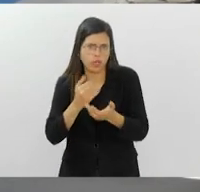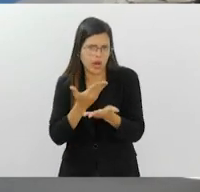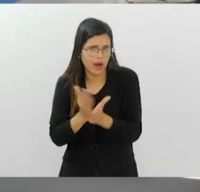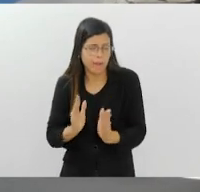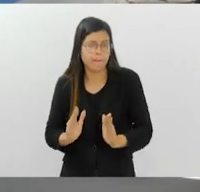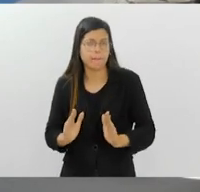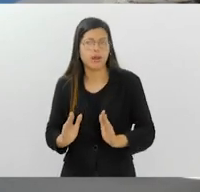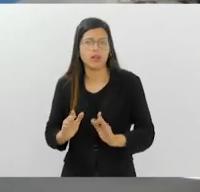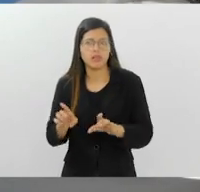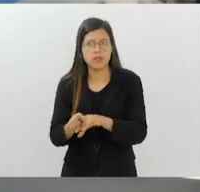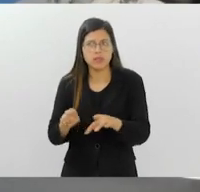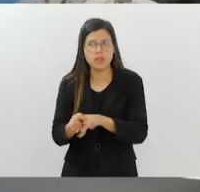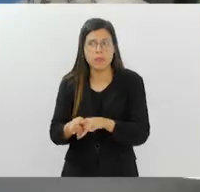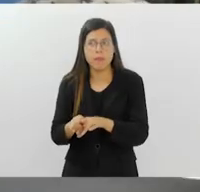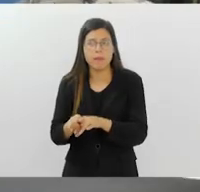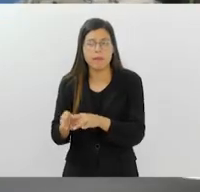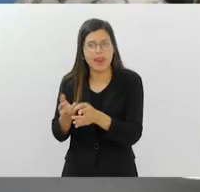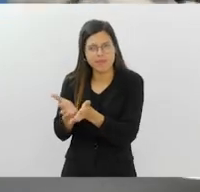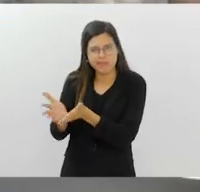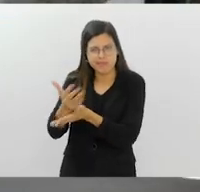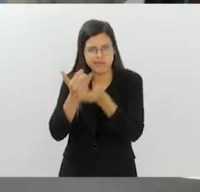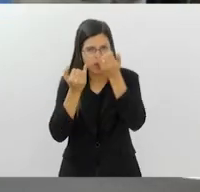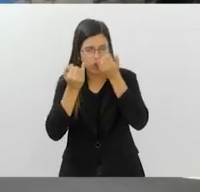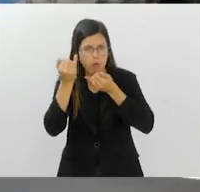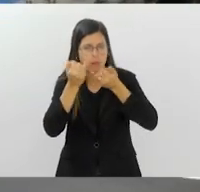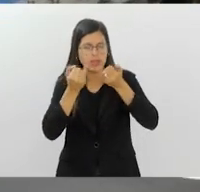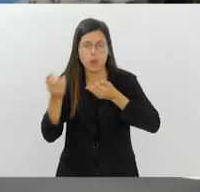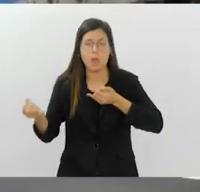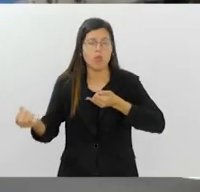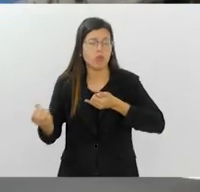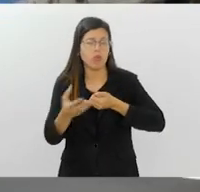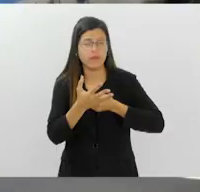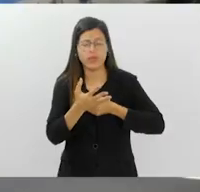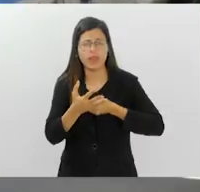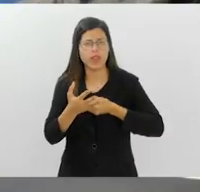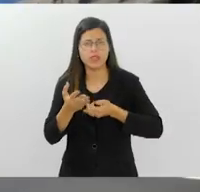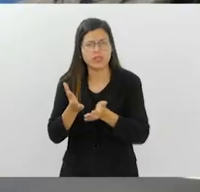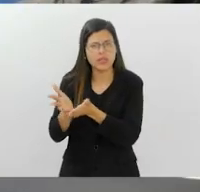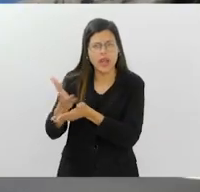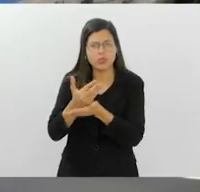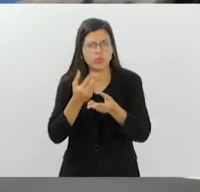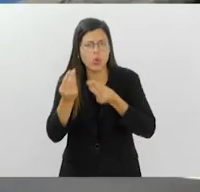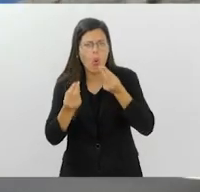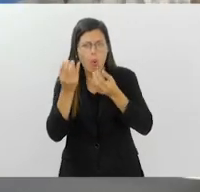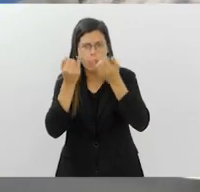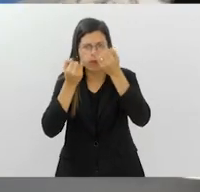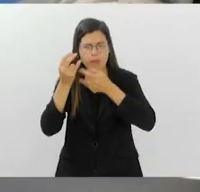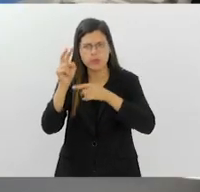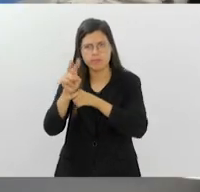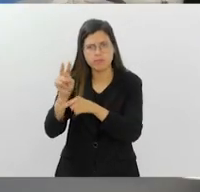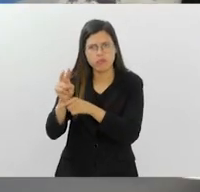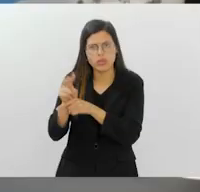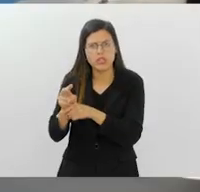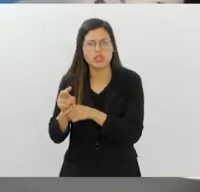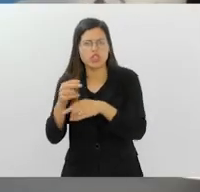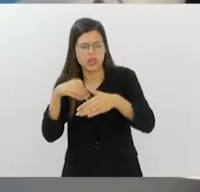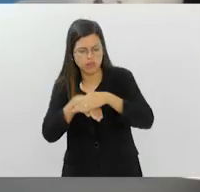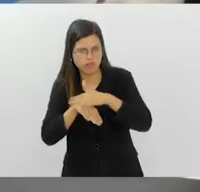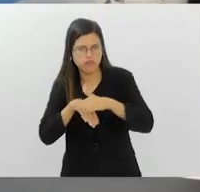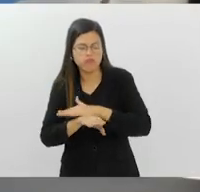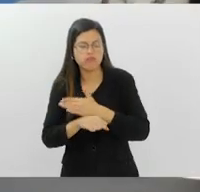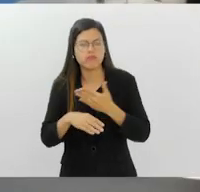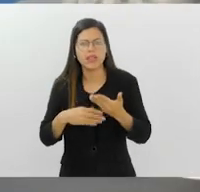os dados biométricos como uma nova commodities Então para onde vai os nossos dados como são protegidos e armazenados os nossos